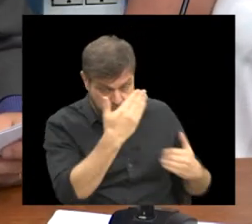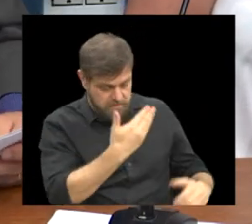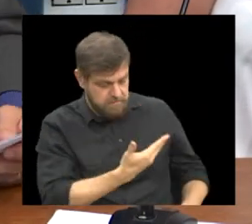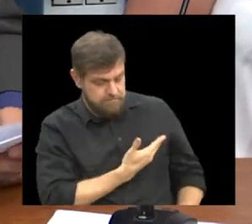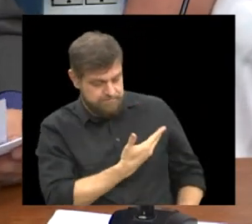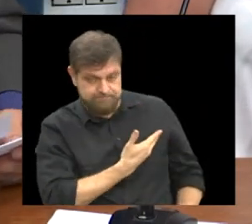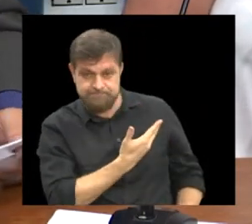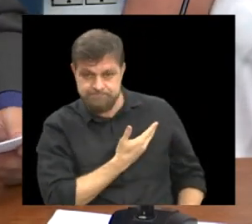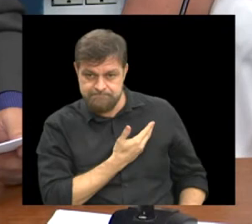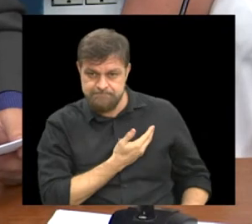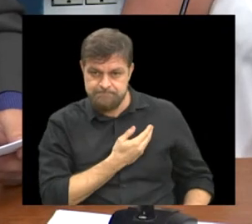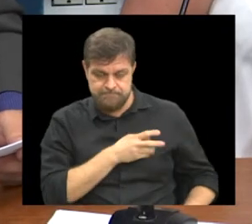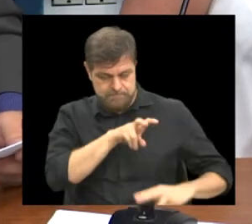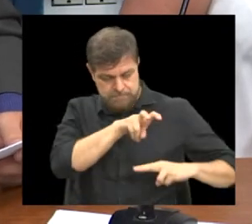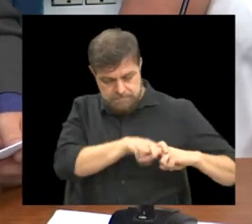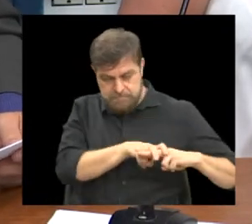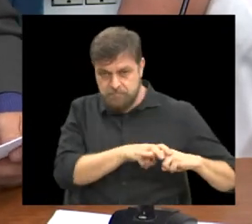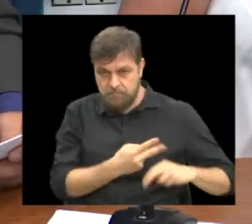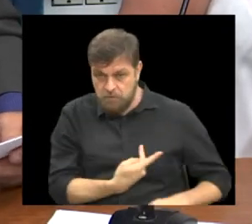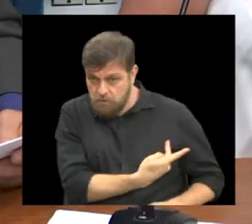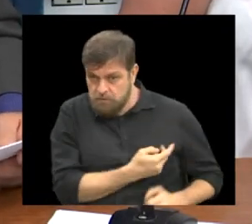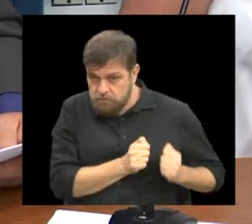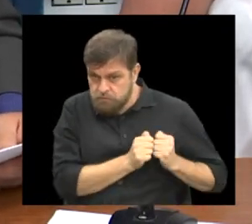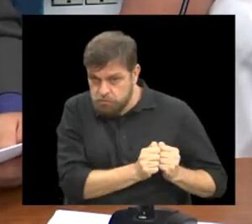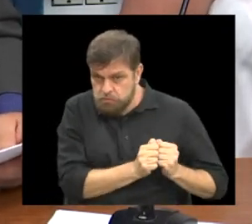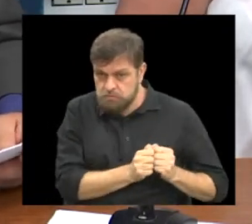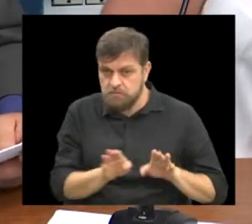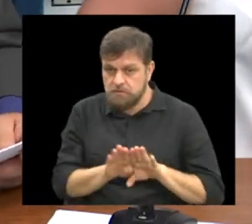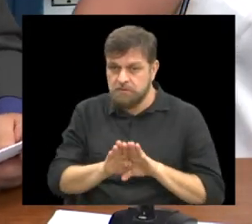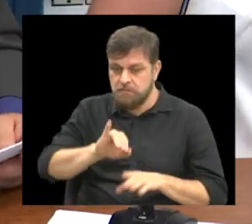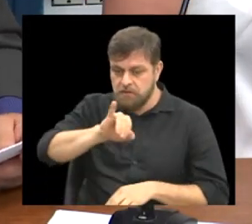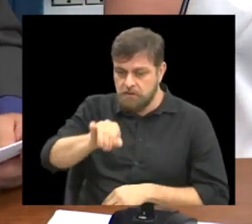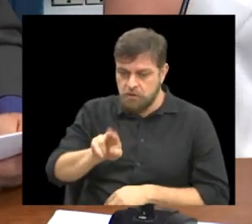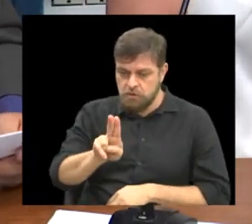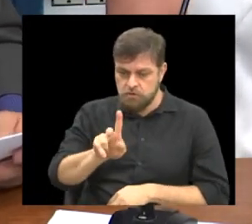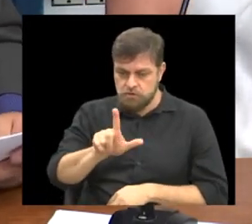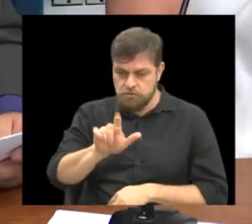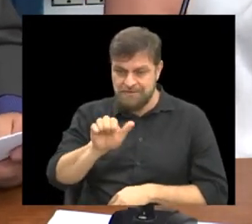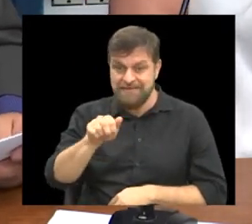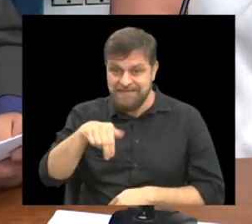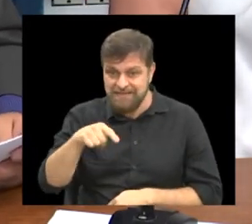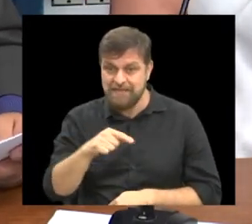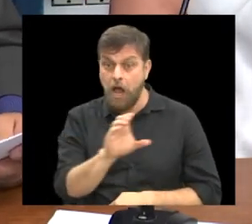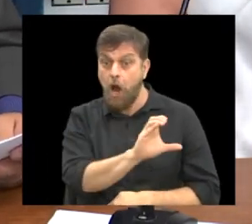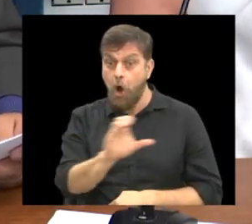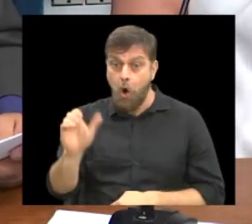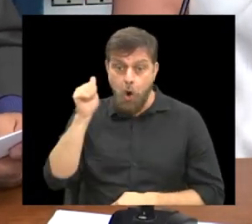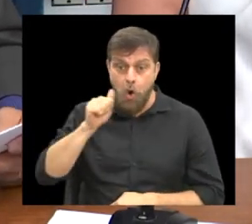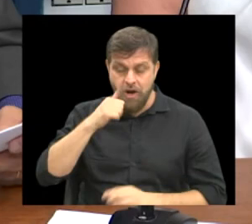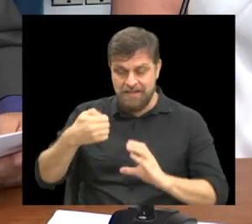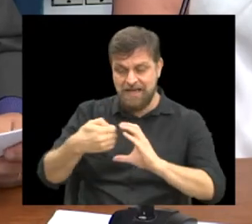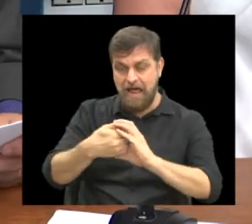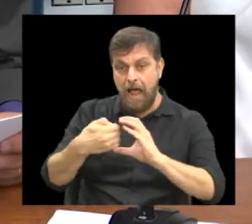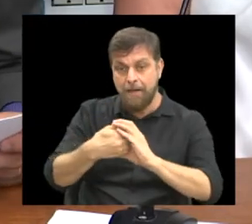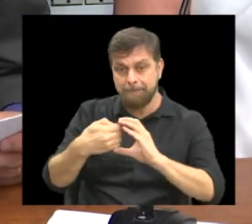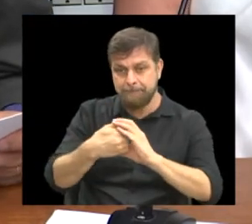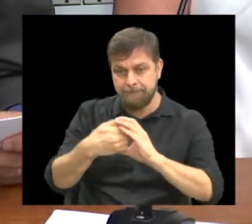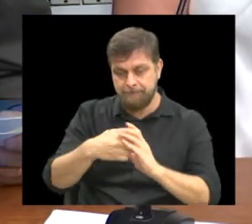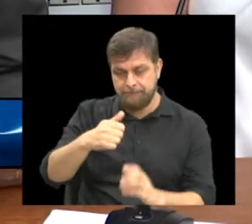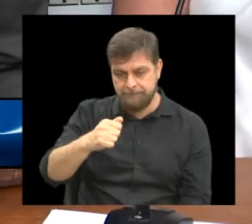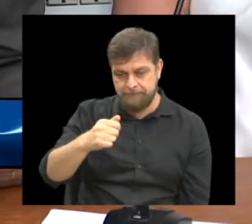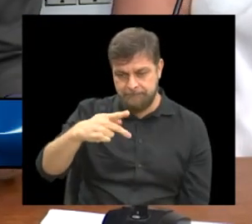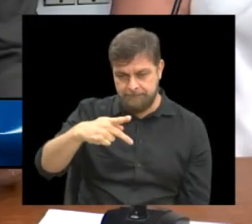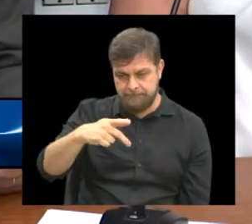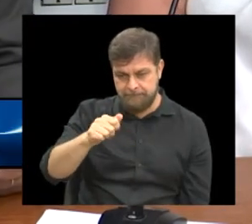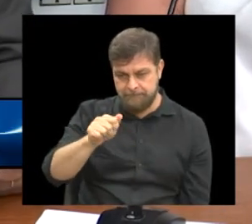essa presença. A Juliana Bertelli, também coordenadora técnica da APASCamp, sempre junto